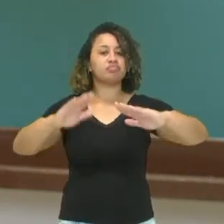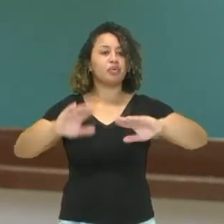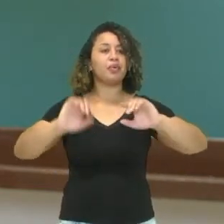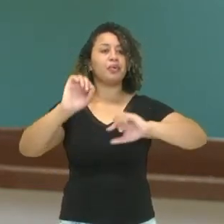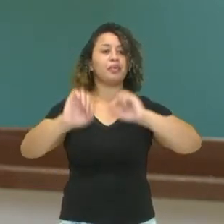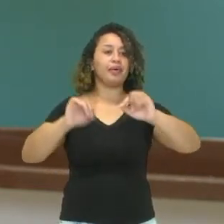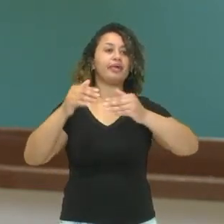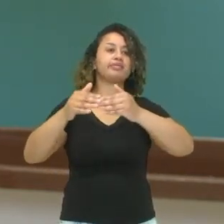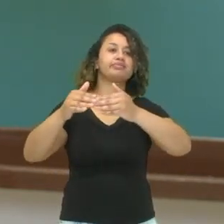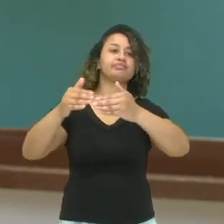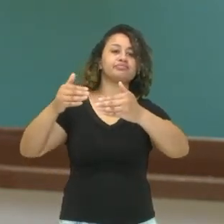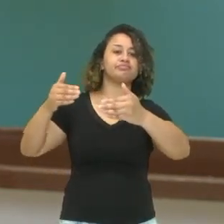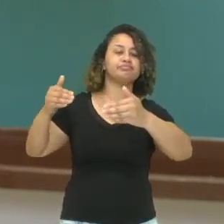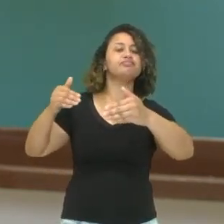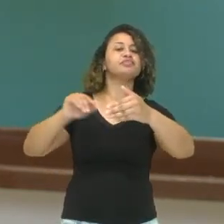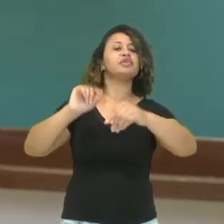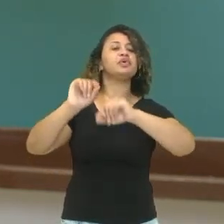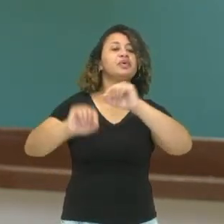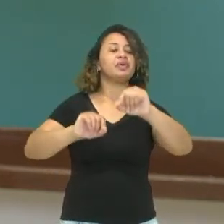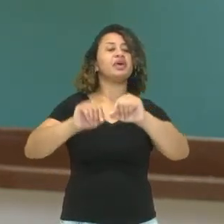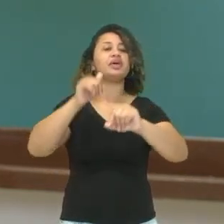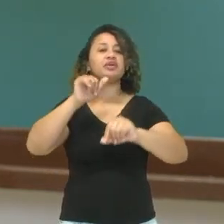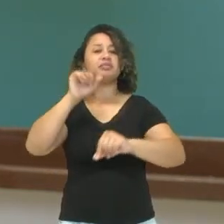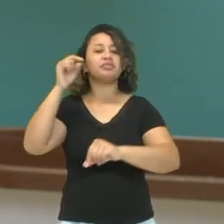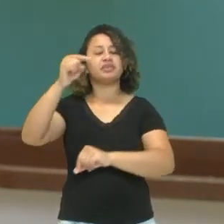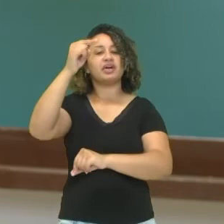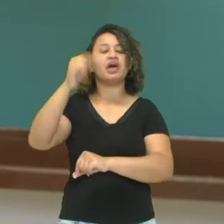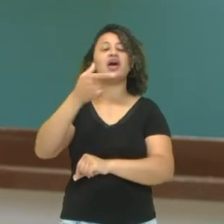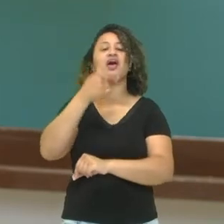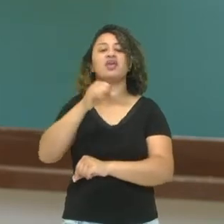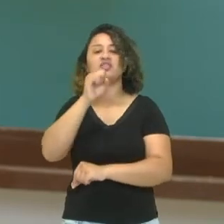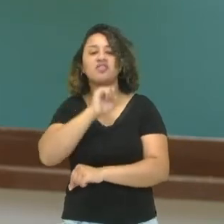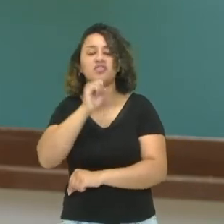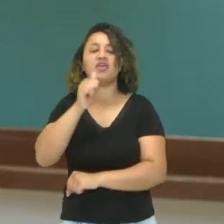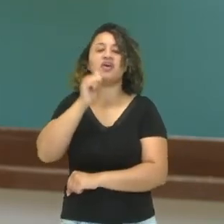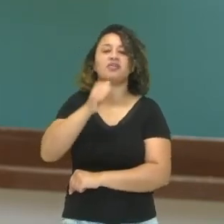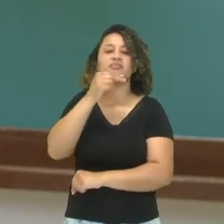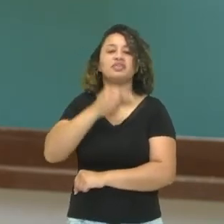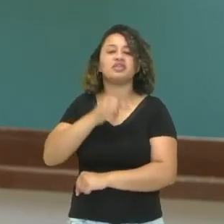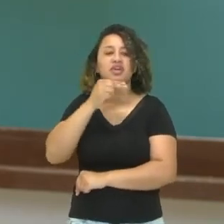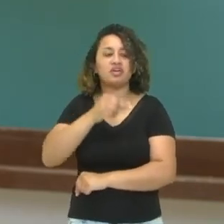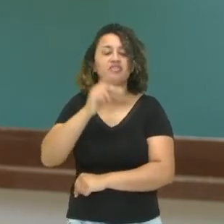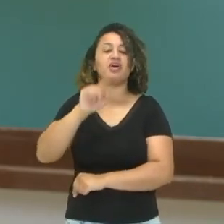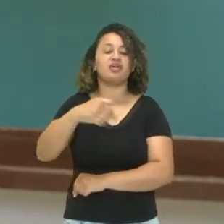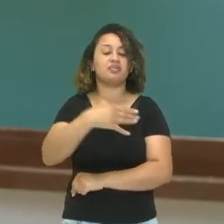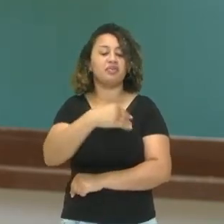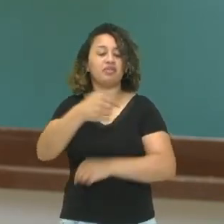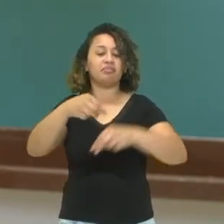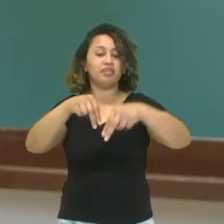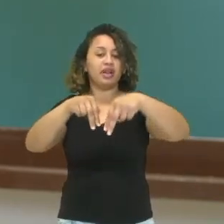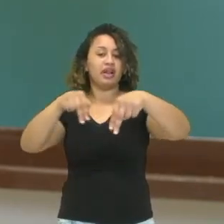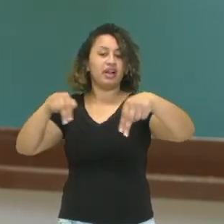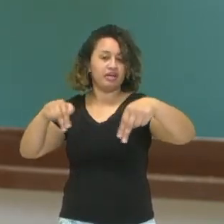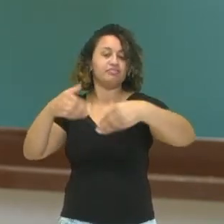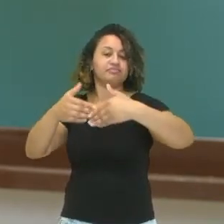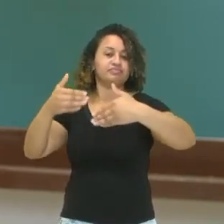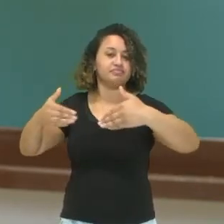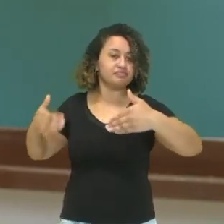uma longa linhagem, ou seja, mães de santo, era a avó, bisavó, daí vem a filha, ou seja, uma linhagem de mãe de